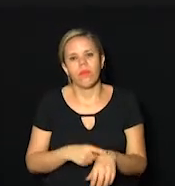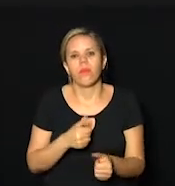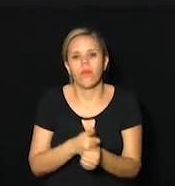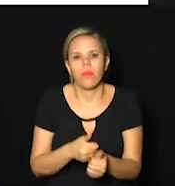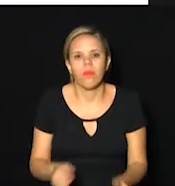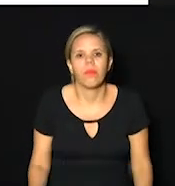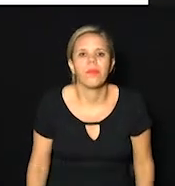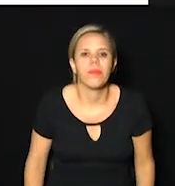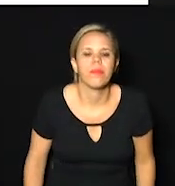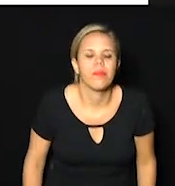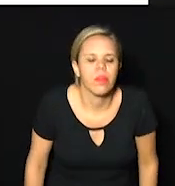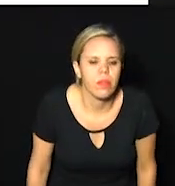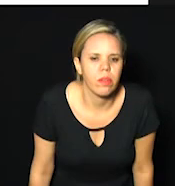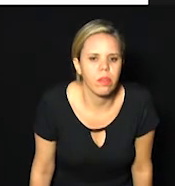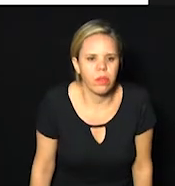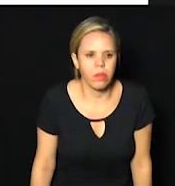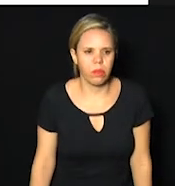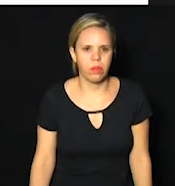está indo embora.